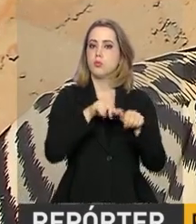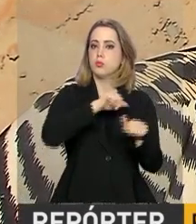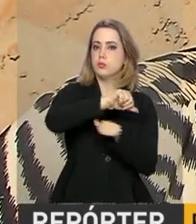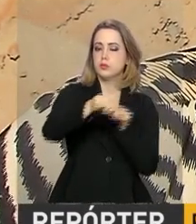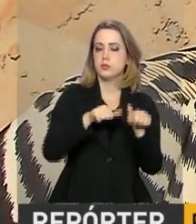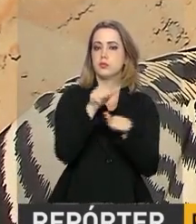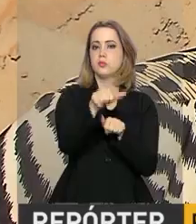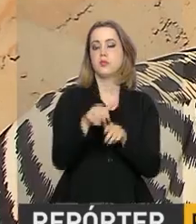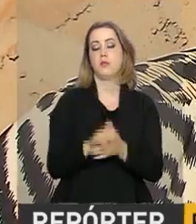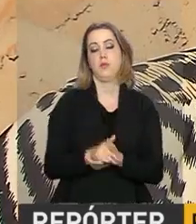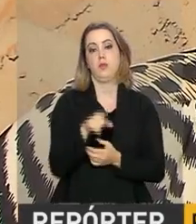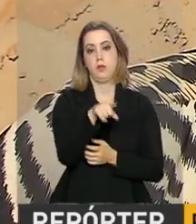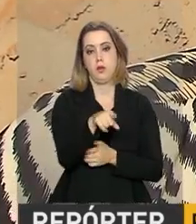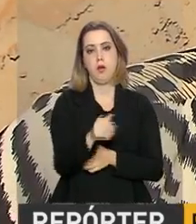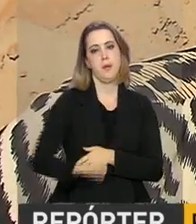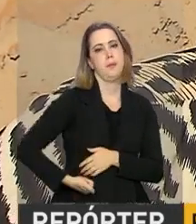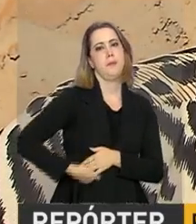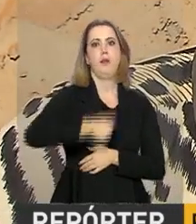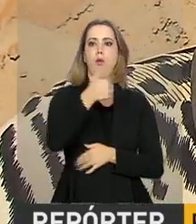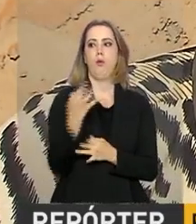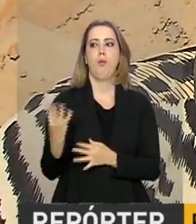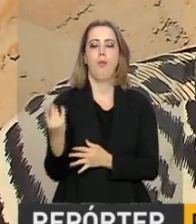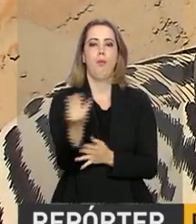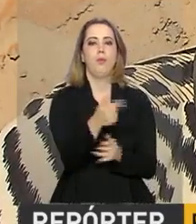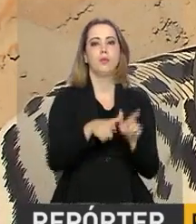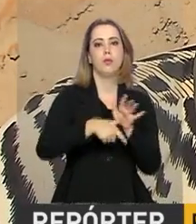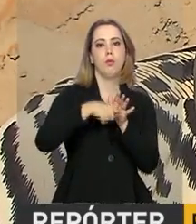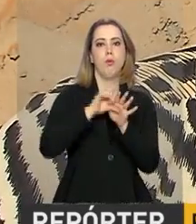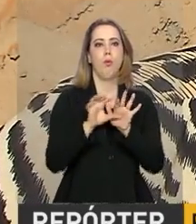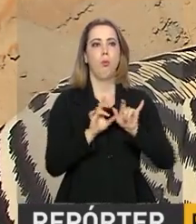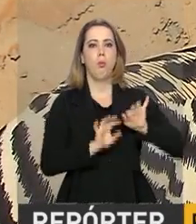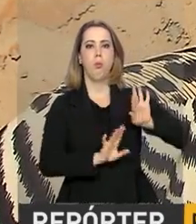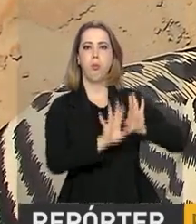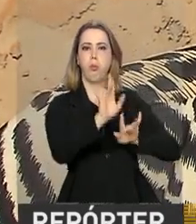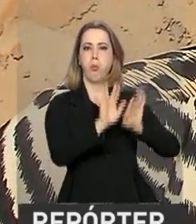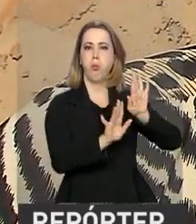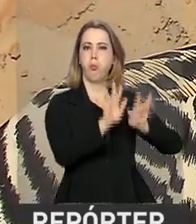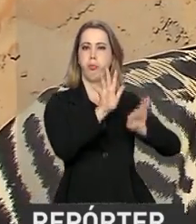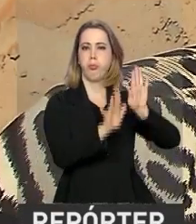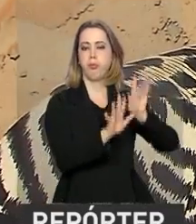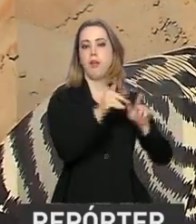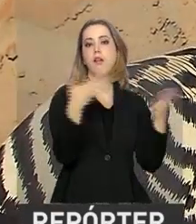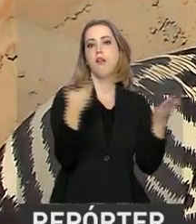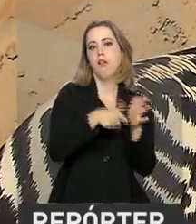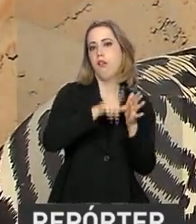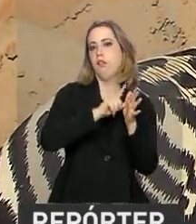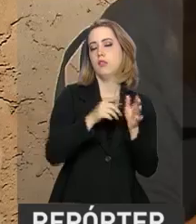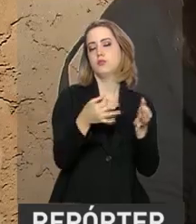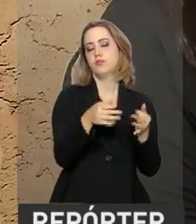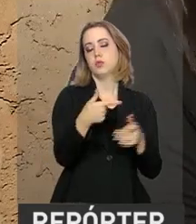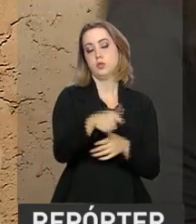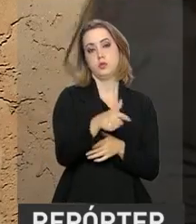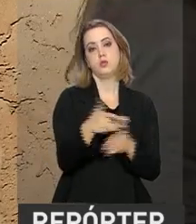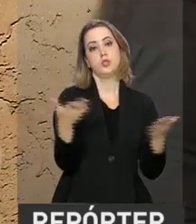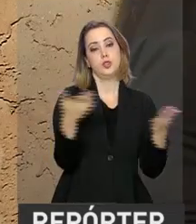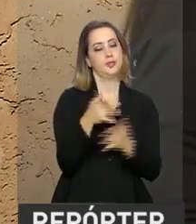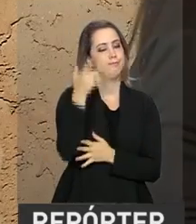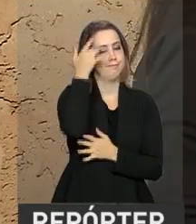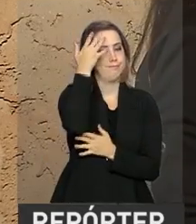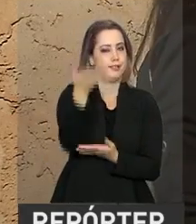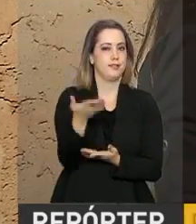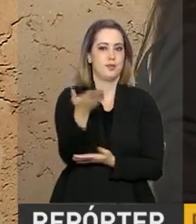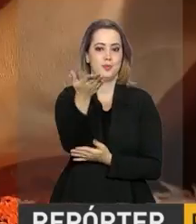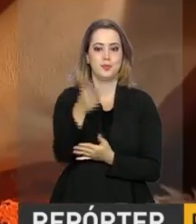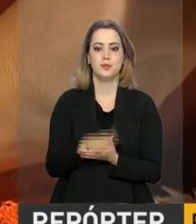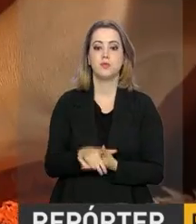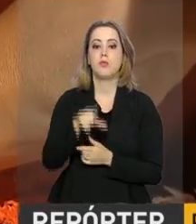mim também né porque aqui pegava chuv escan nas televisão quando chovia às vezes saía do ar e agora facilitou bastante esse aqui é o conversor